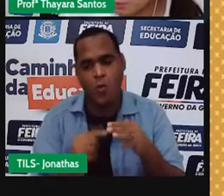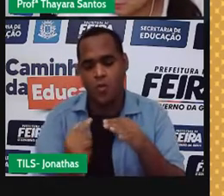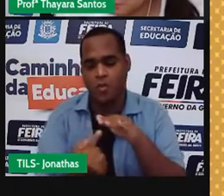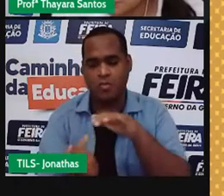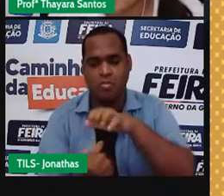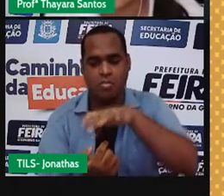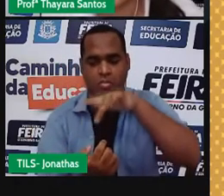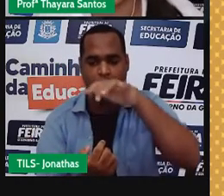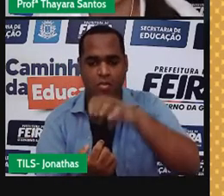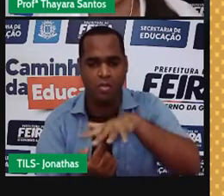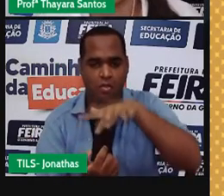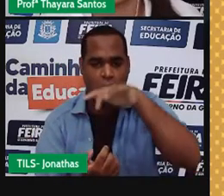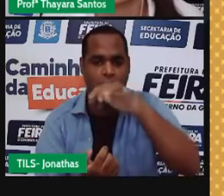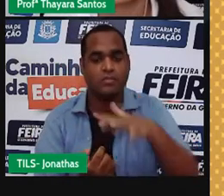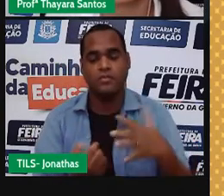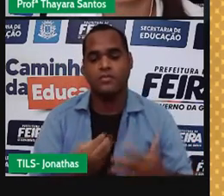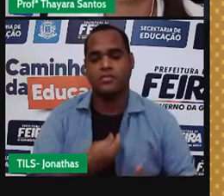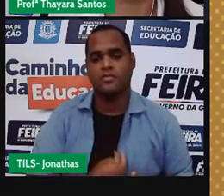gasoso